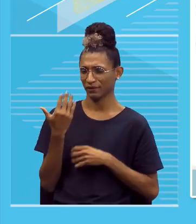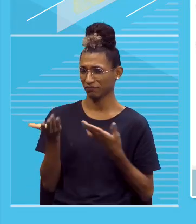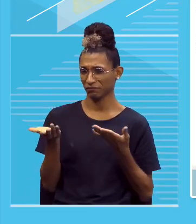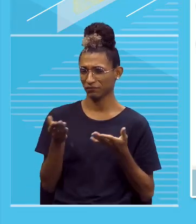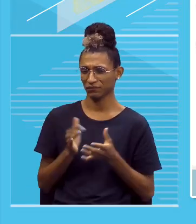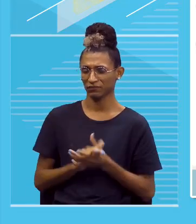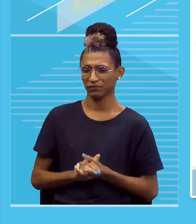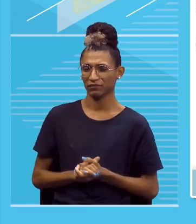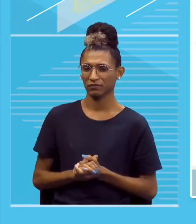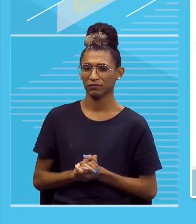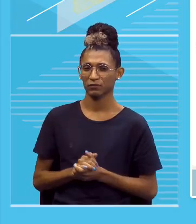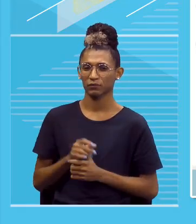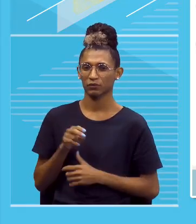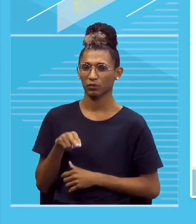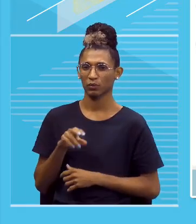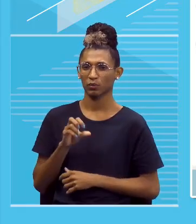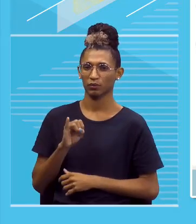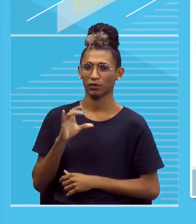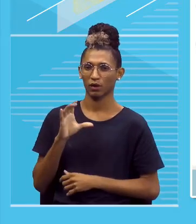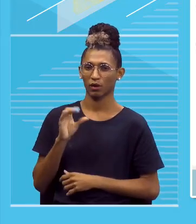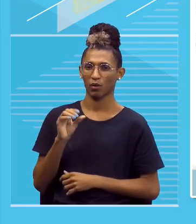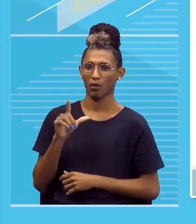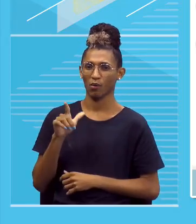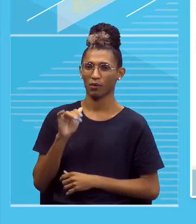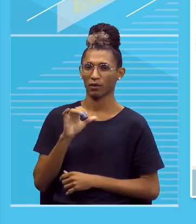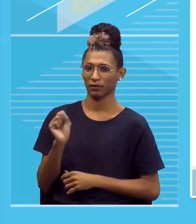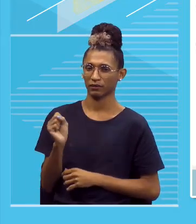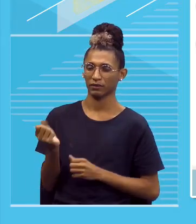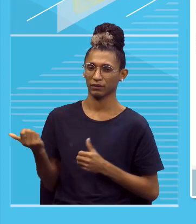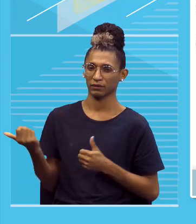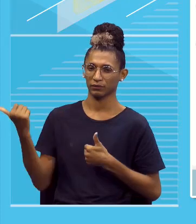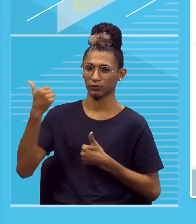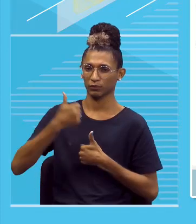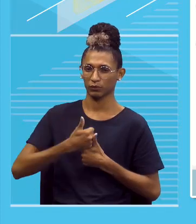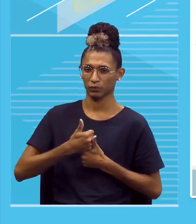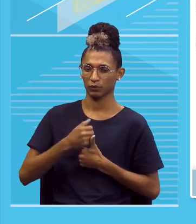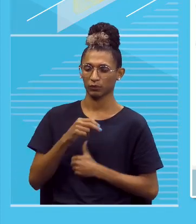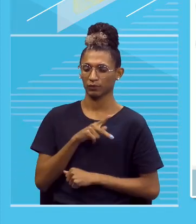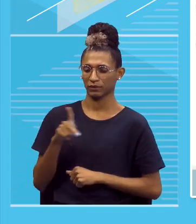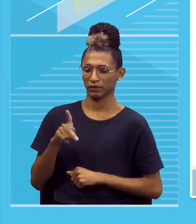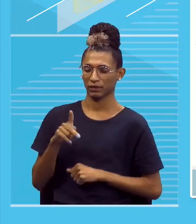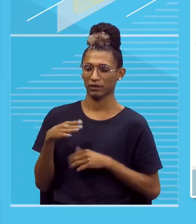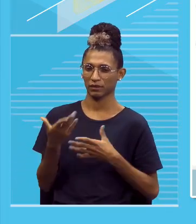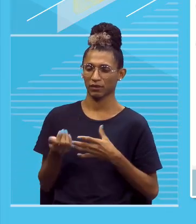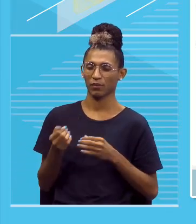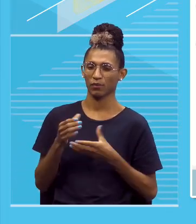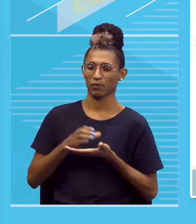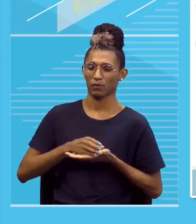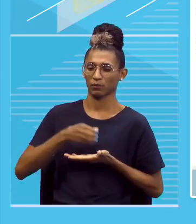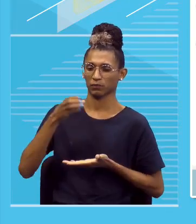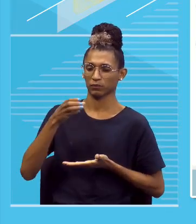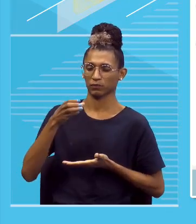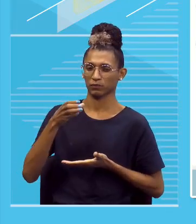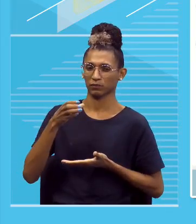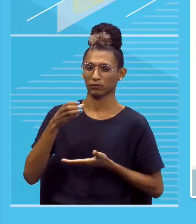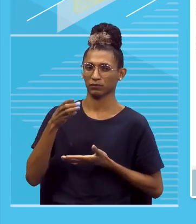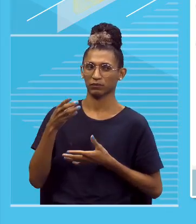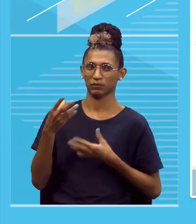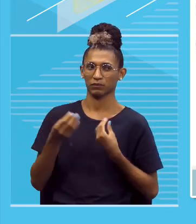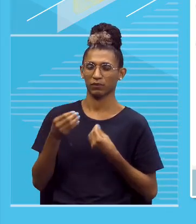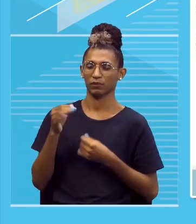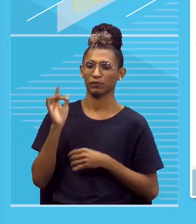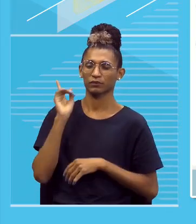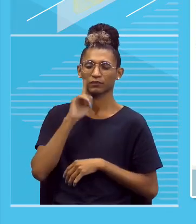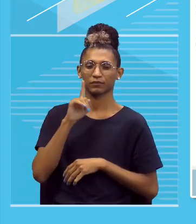aí quando O Nicolás assume o poder na Venezuela o preço do barril Estados Unidos tem muita